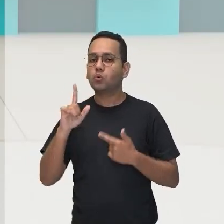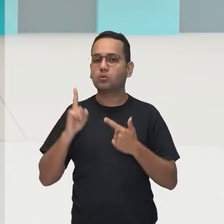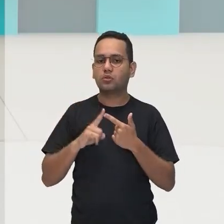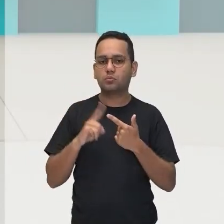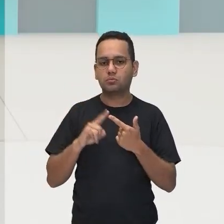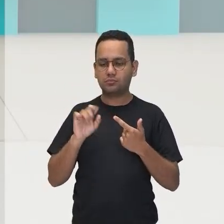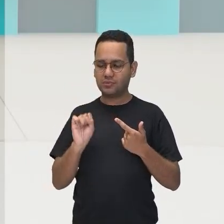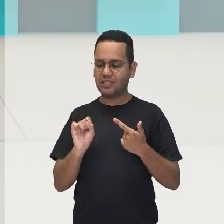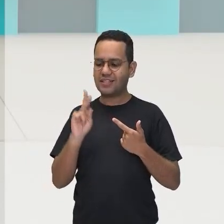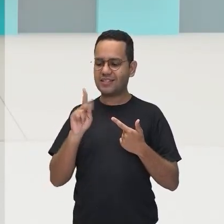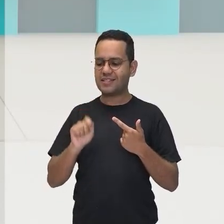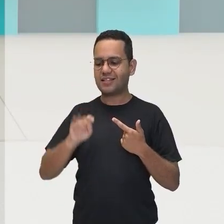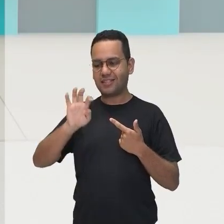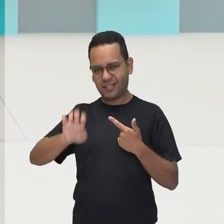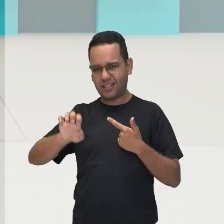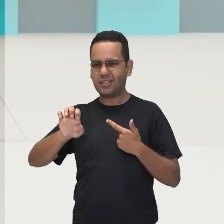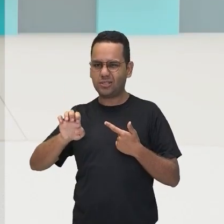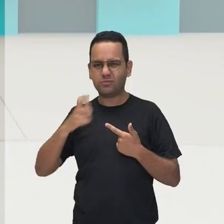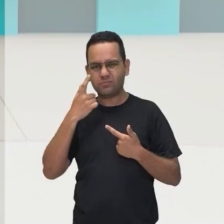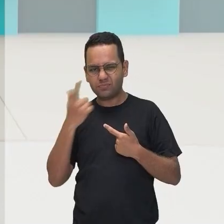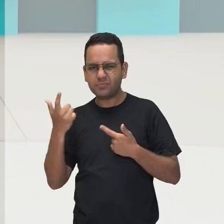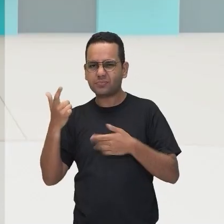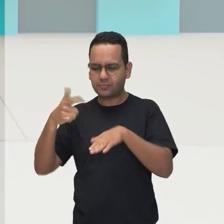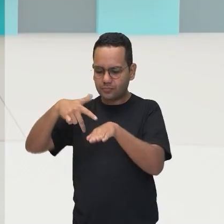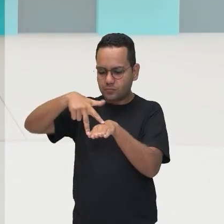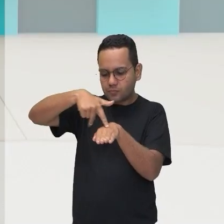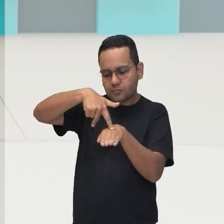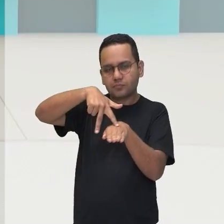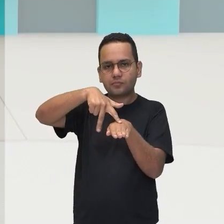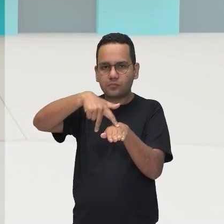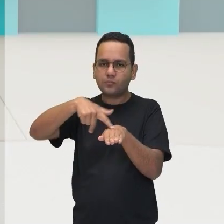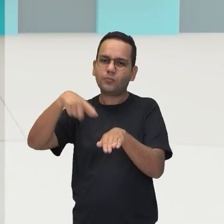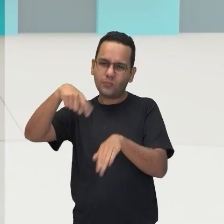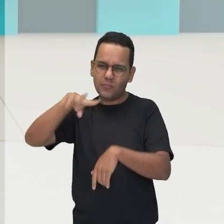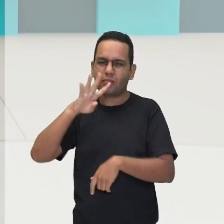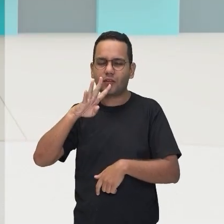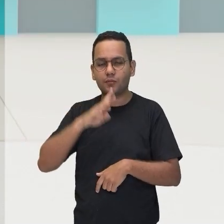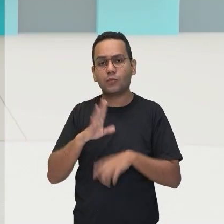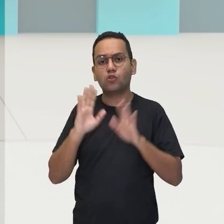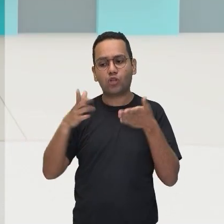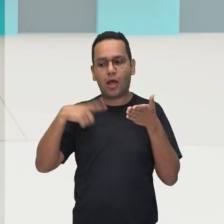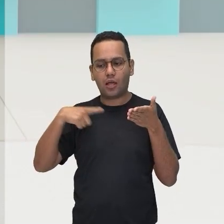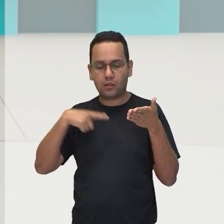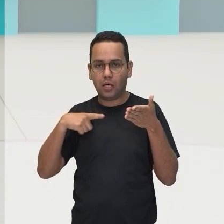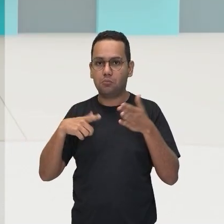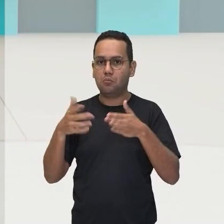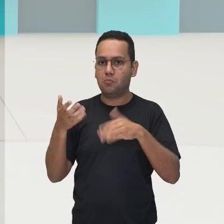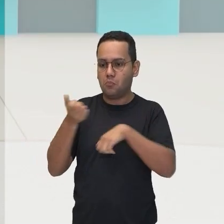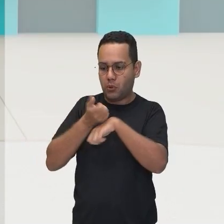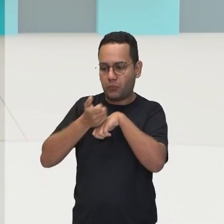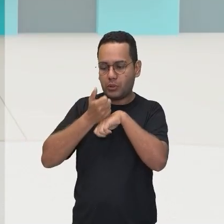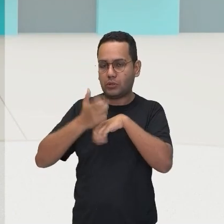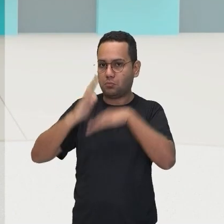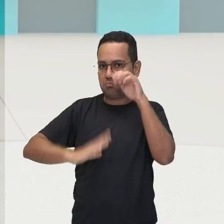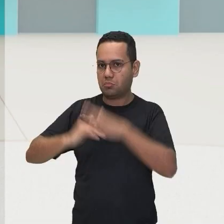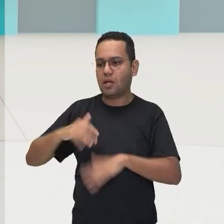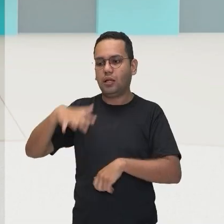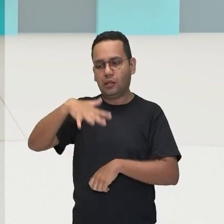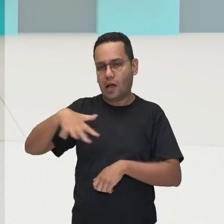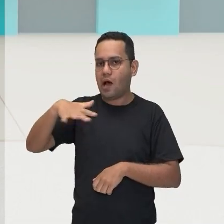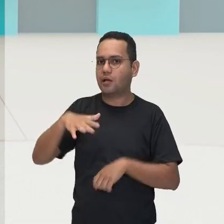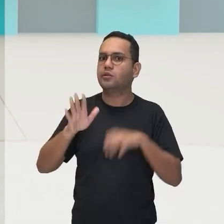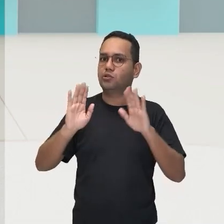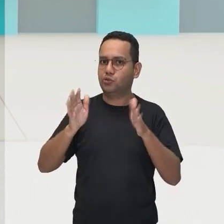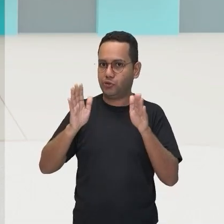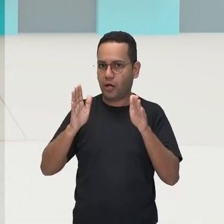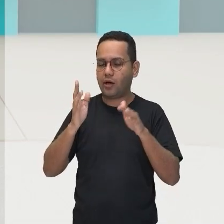o skate, né, que na verdade já é bem conhecido. Temos atleta brasileira, inclusive, que se destacou nessa